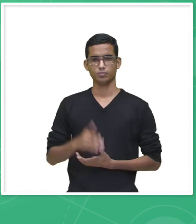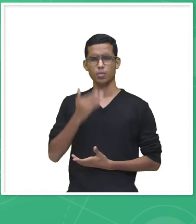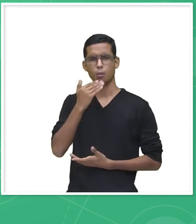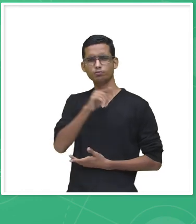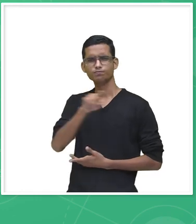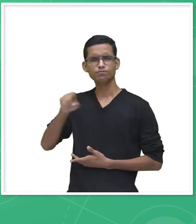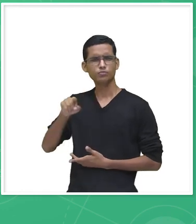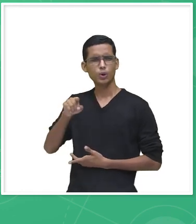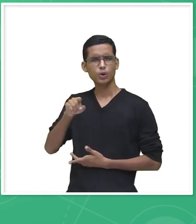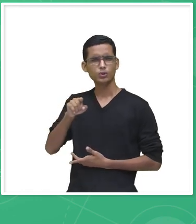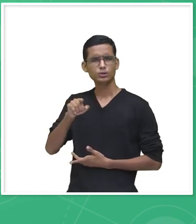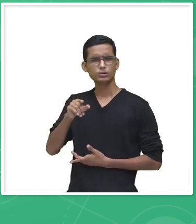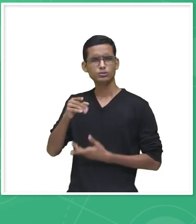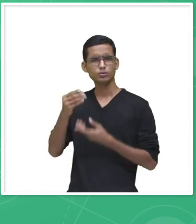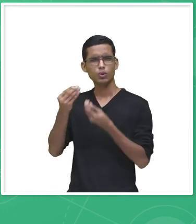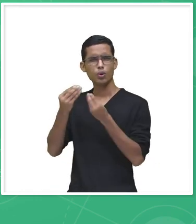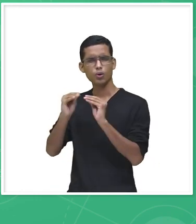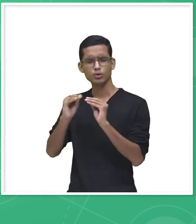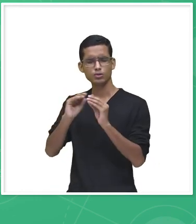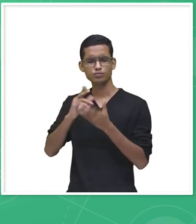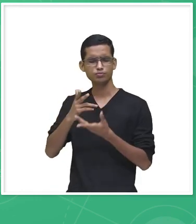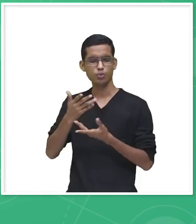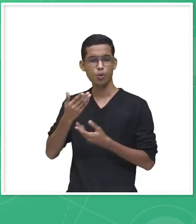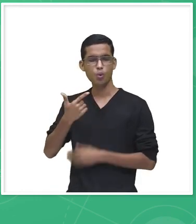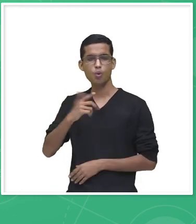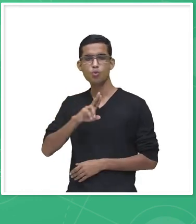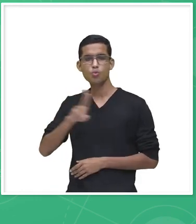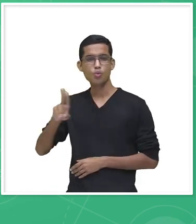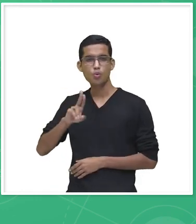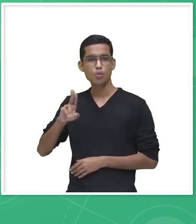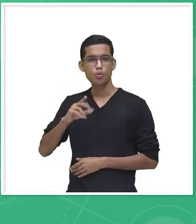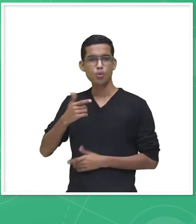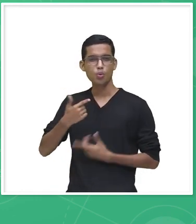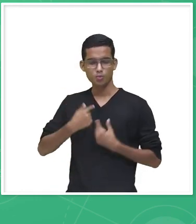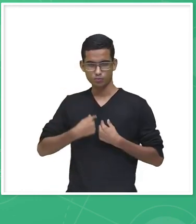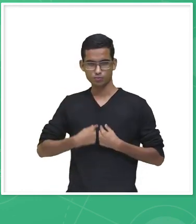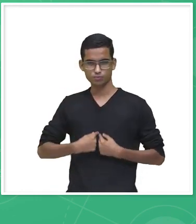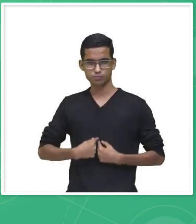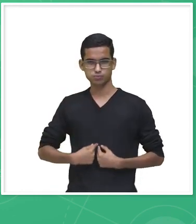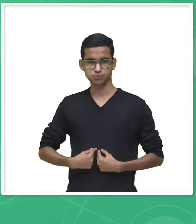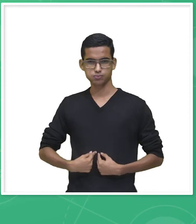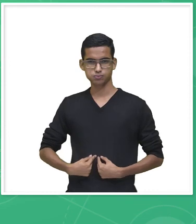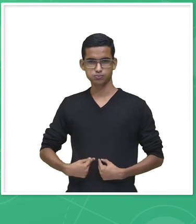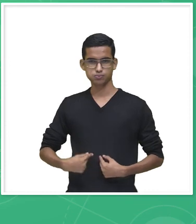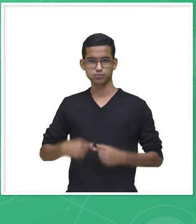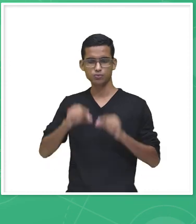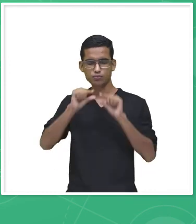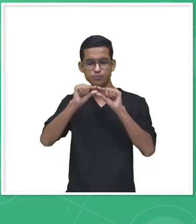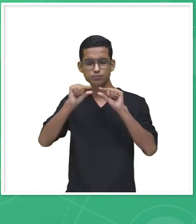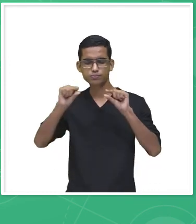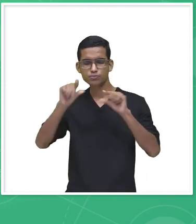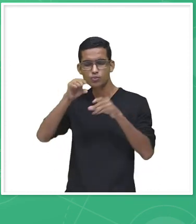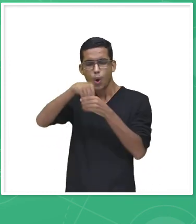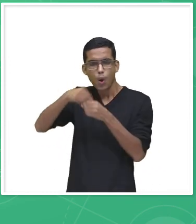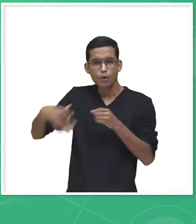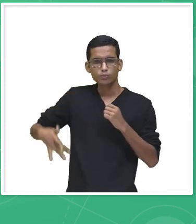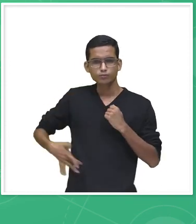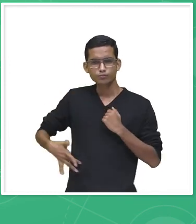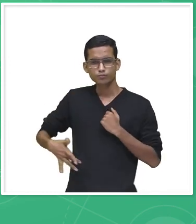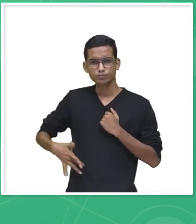vocês darem o nome para os tubos né que se tem a função aí de filtrar o sangue dentro dos rins então é